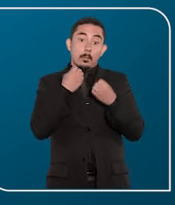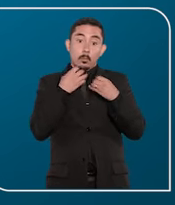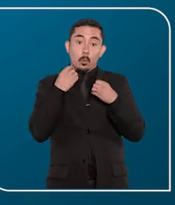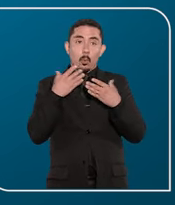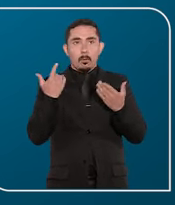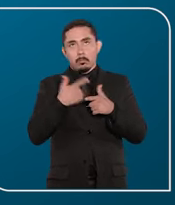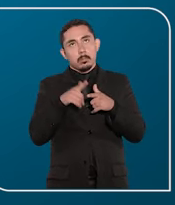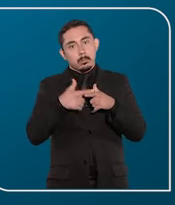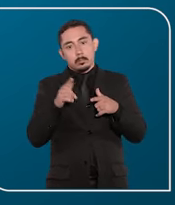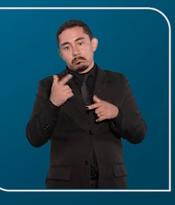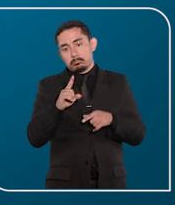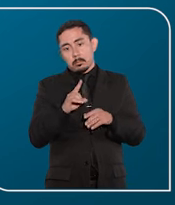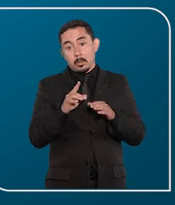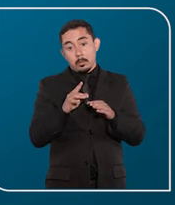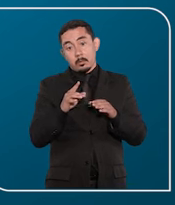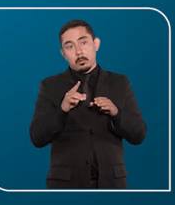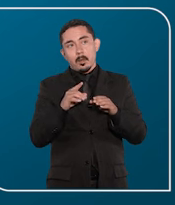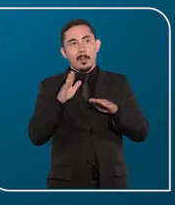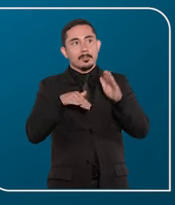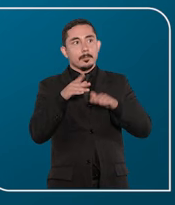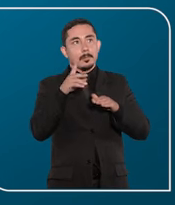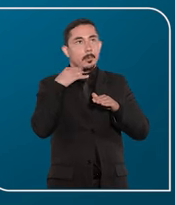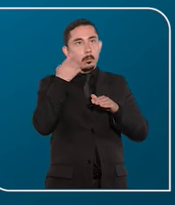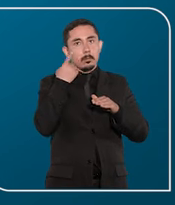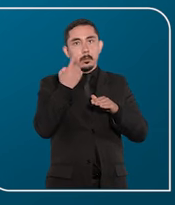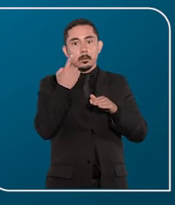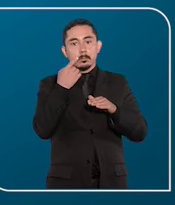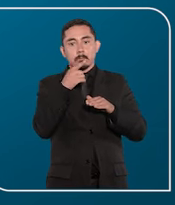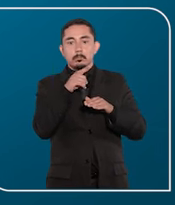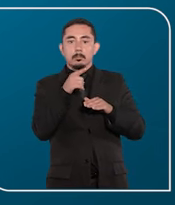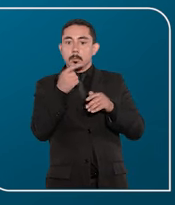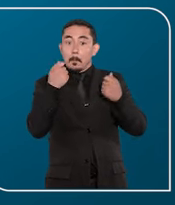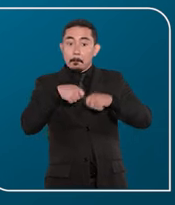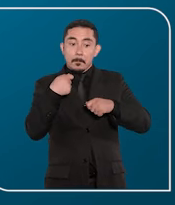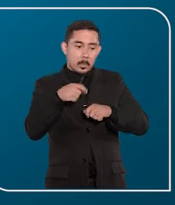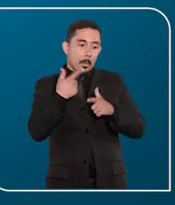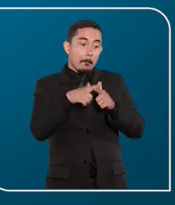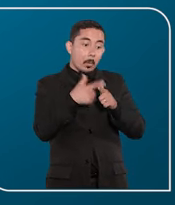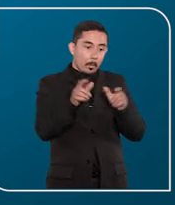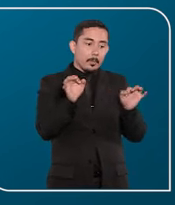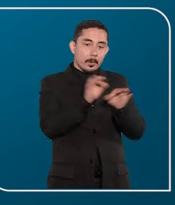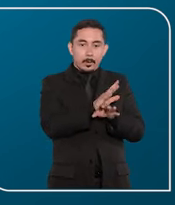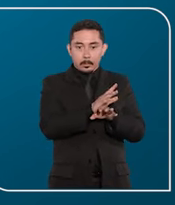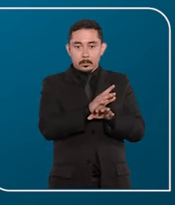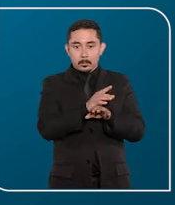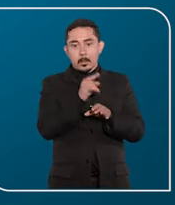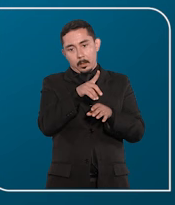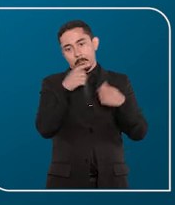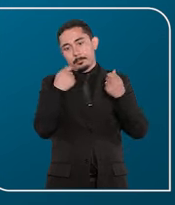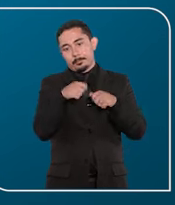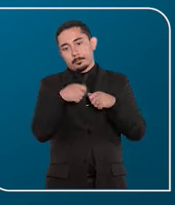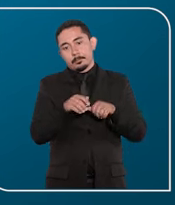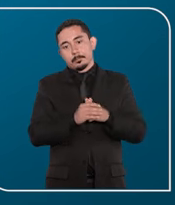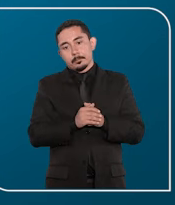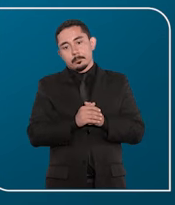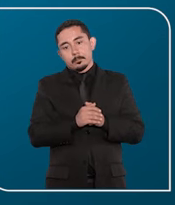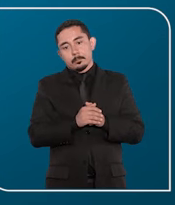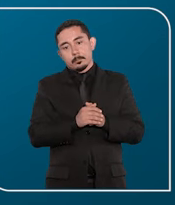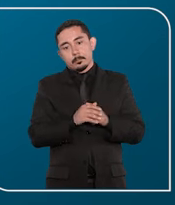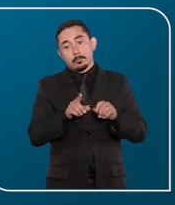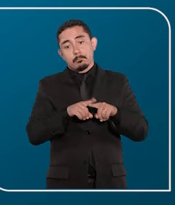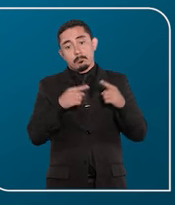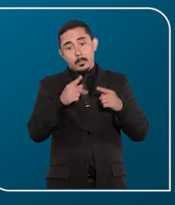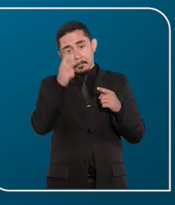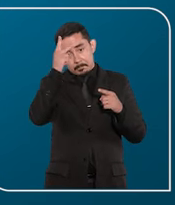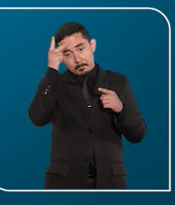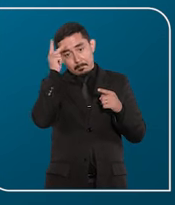O advogado só é procurado quando tem problema. Ele é essencialmente um solucionador de problemas. Só que as pessoas, nos